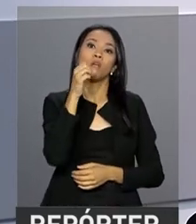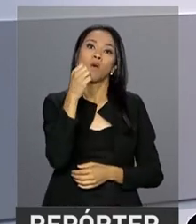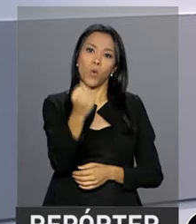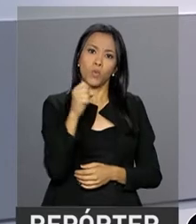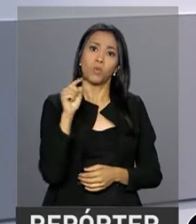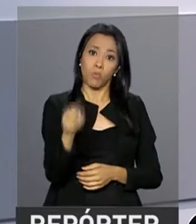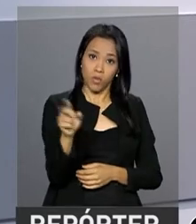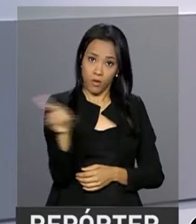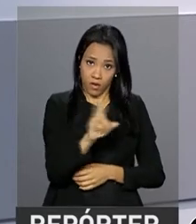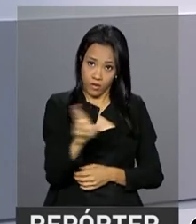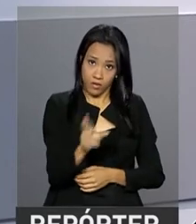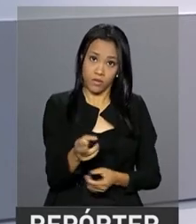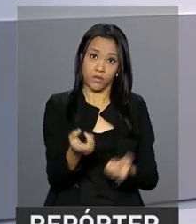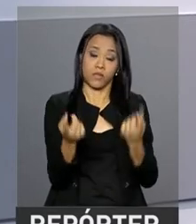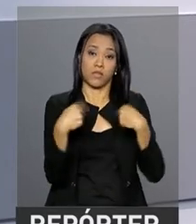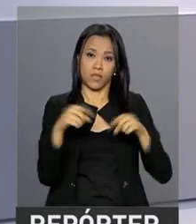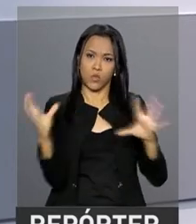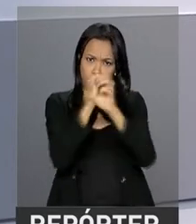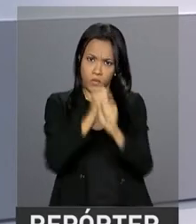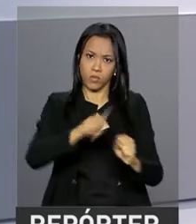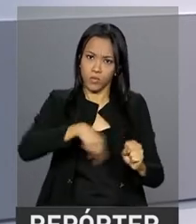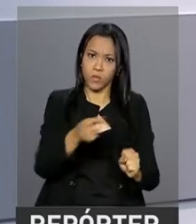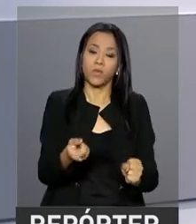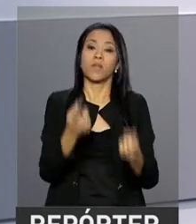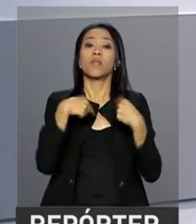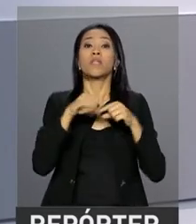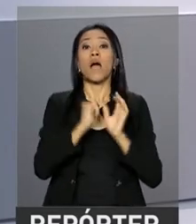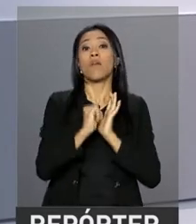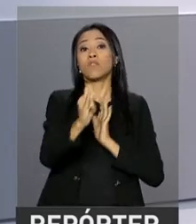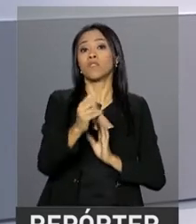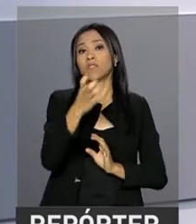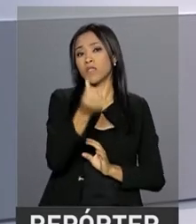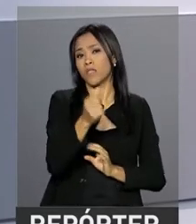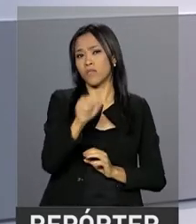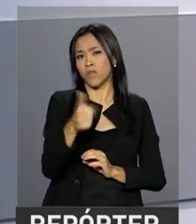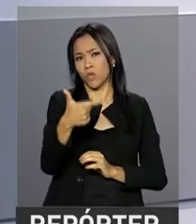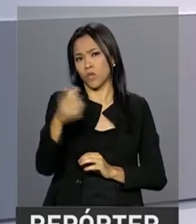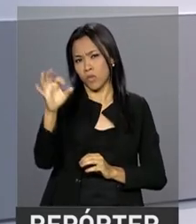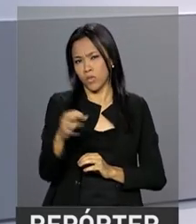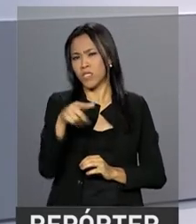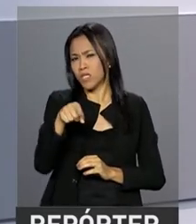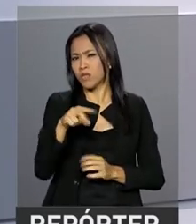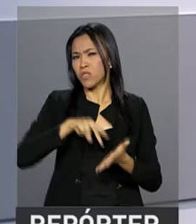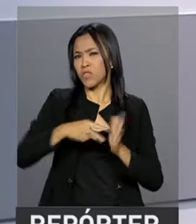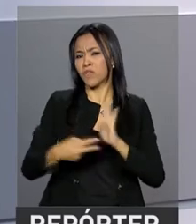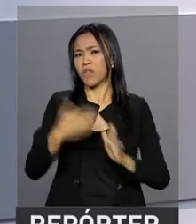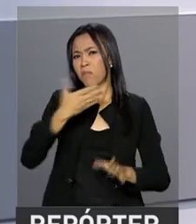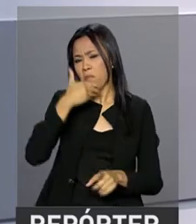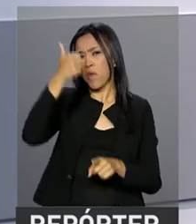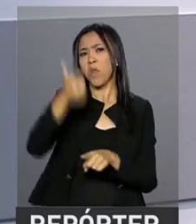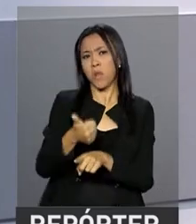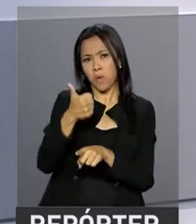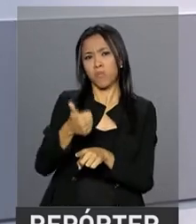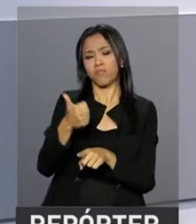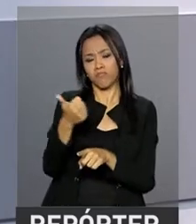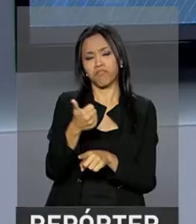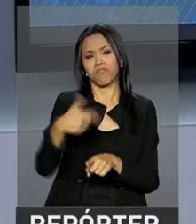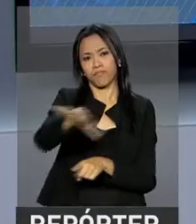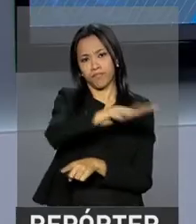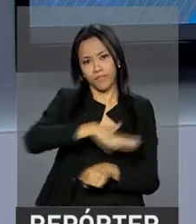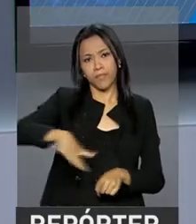No ano, o indicador já cedeu 6,2 pontos, sinalizando uma melhora na percepção do brasileiro com relação ao